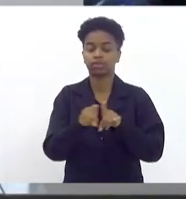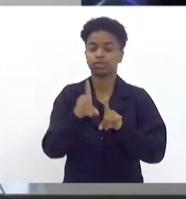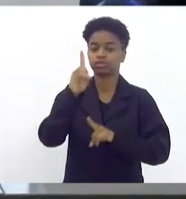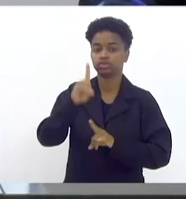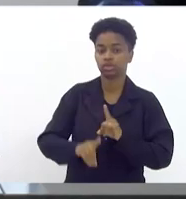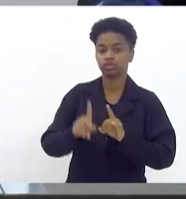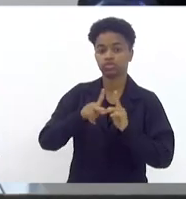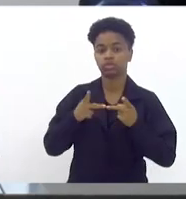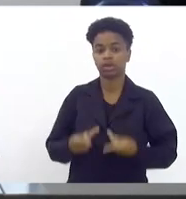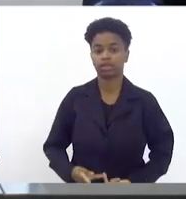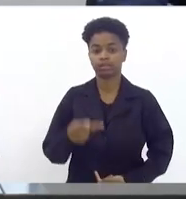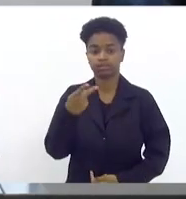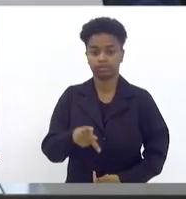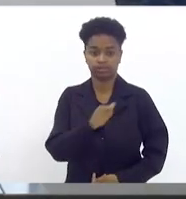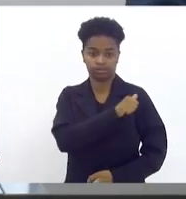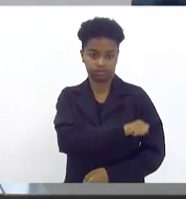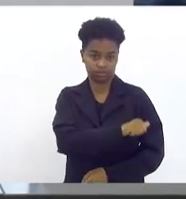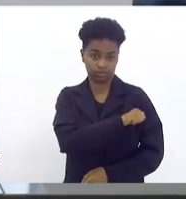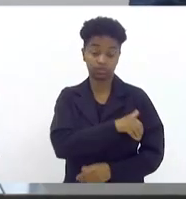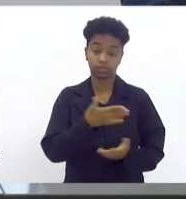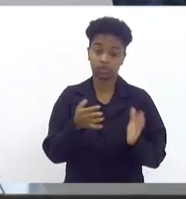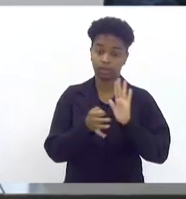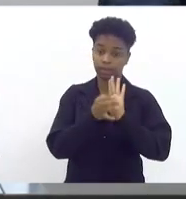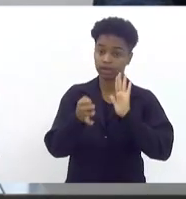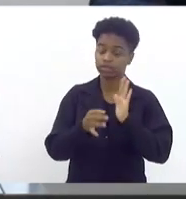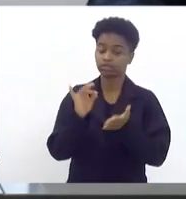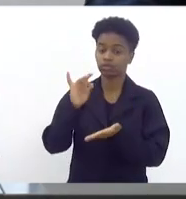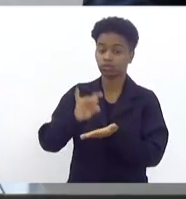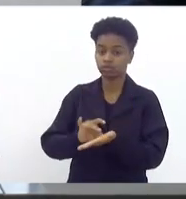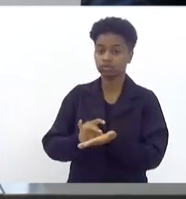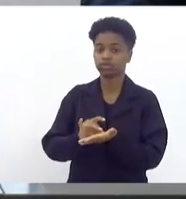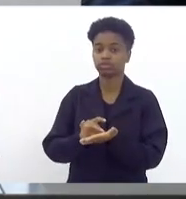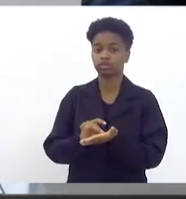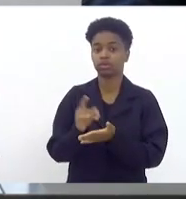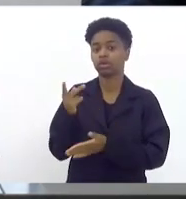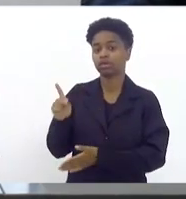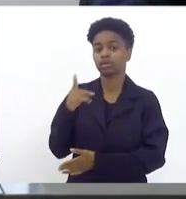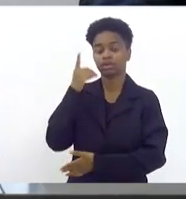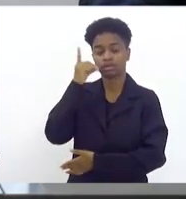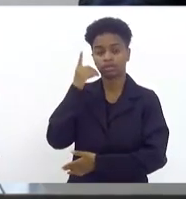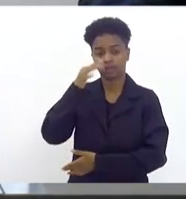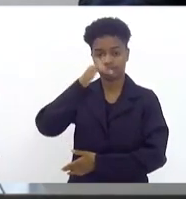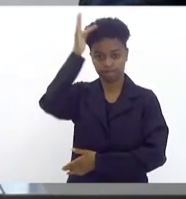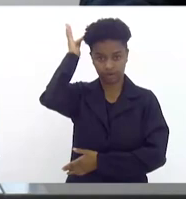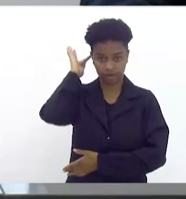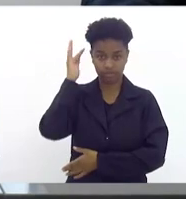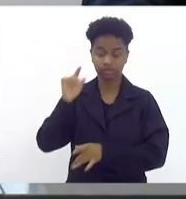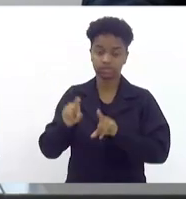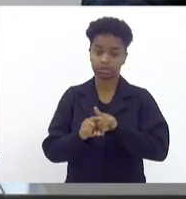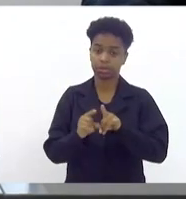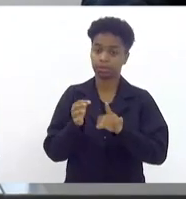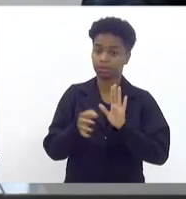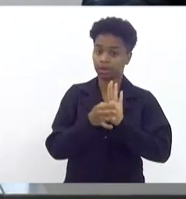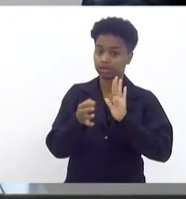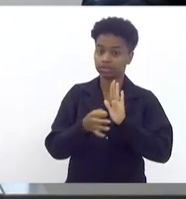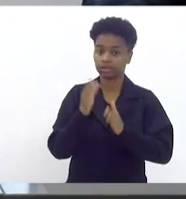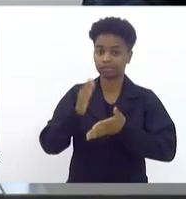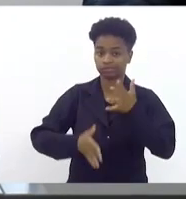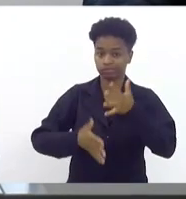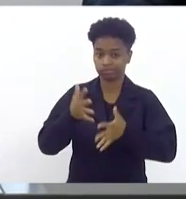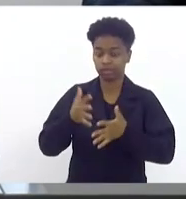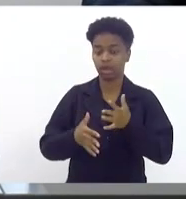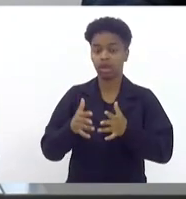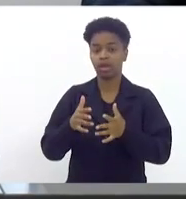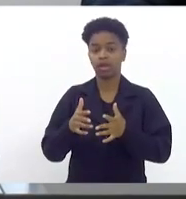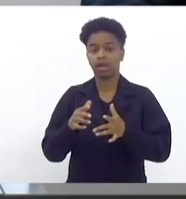Estado do Rio de Janeiro. O parecer original é do deputado Fred Pacheco, e o parecer foi pela